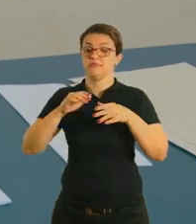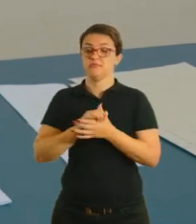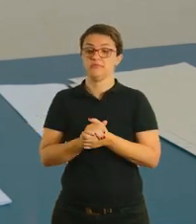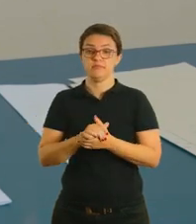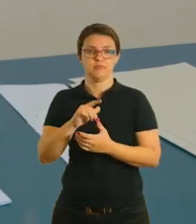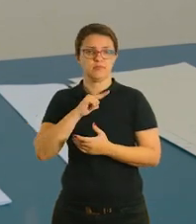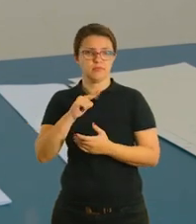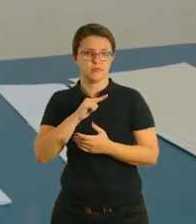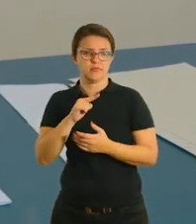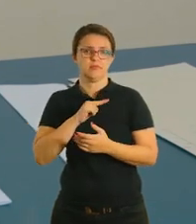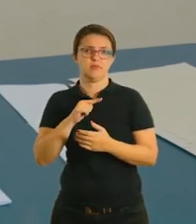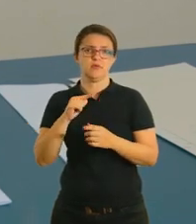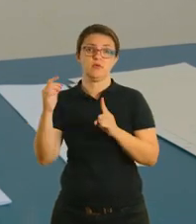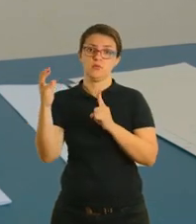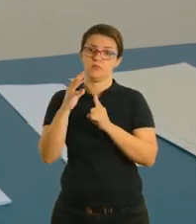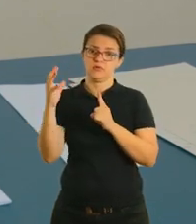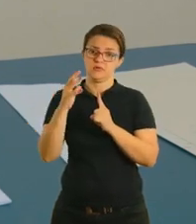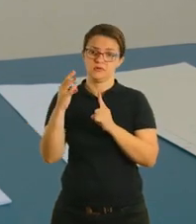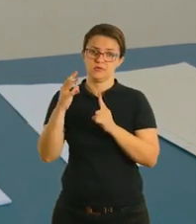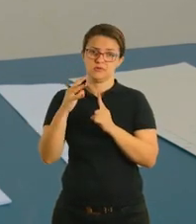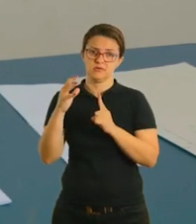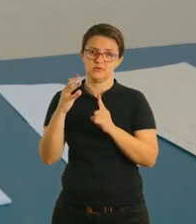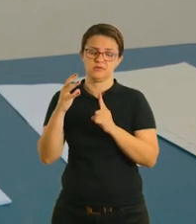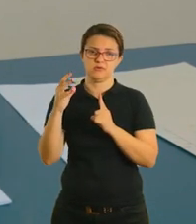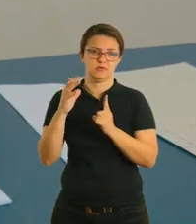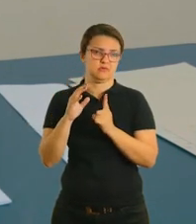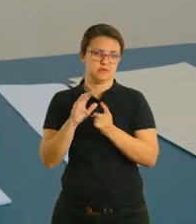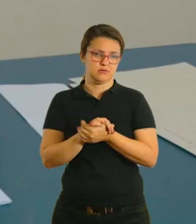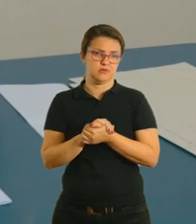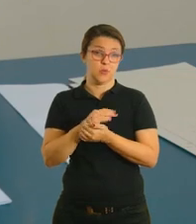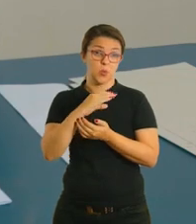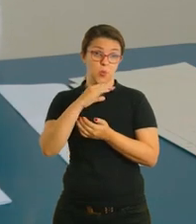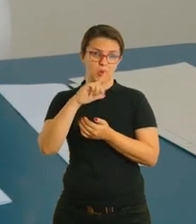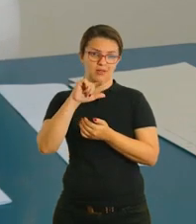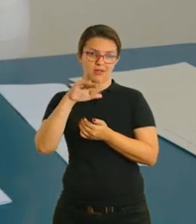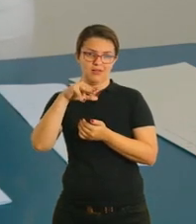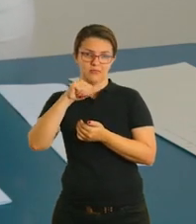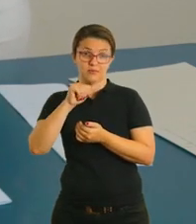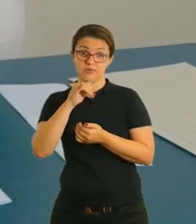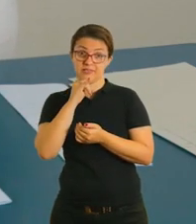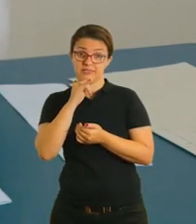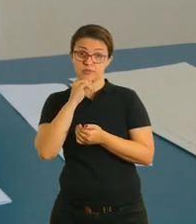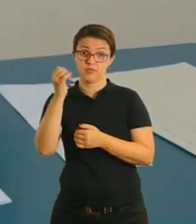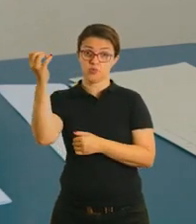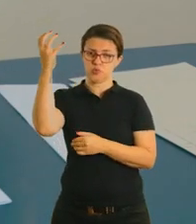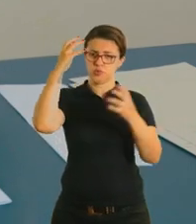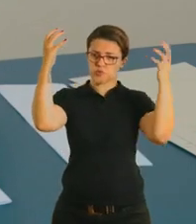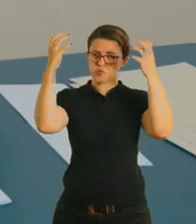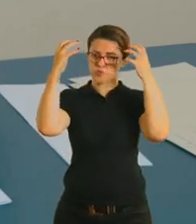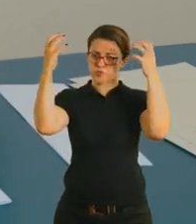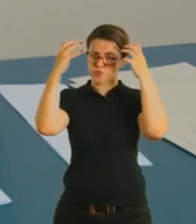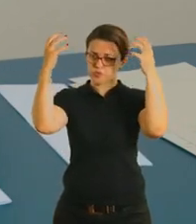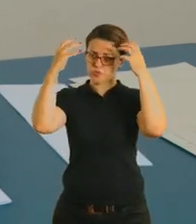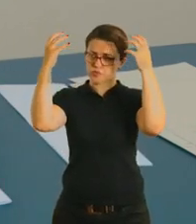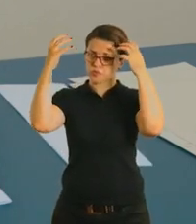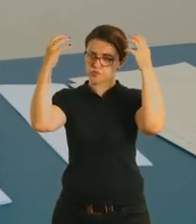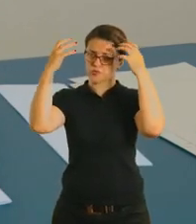que ocorrem, vários elementos que influenciam o clima, tá? Um deles, por exemplo, a chuva, ok?